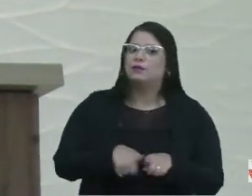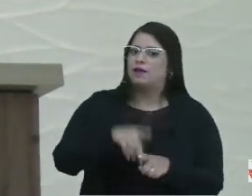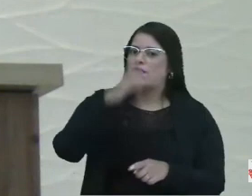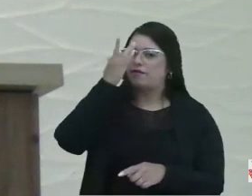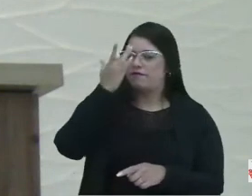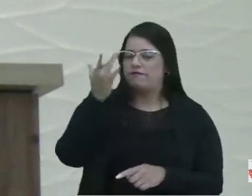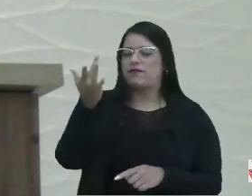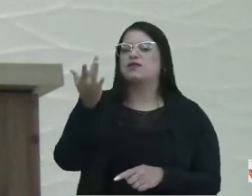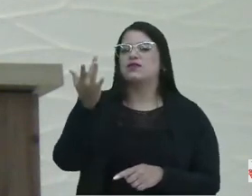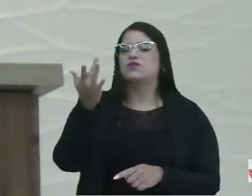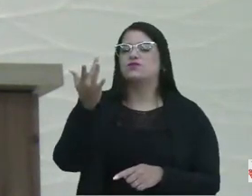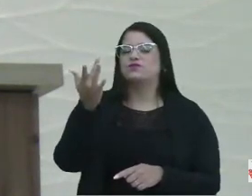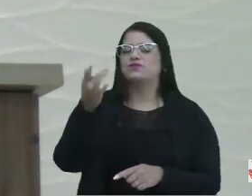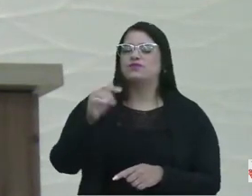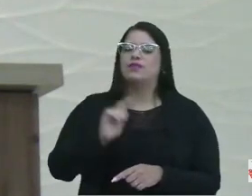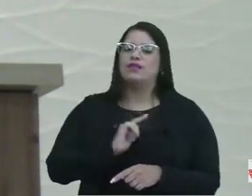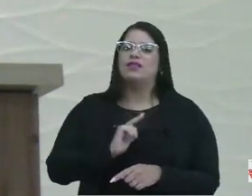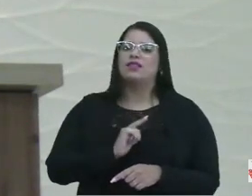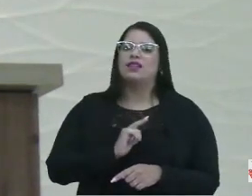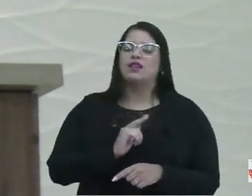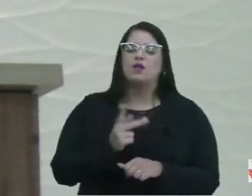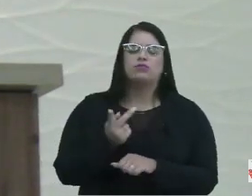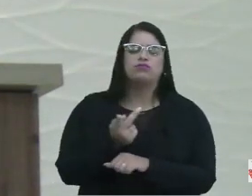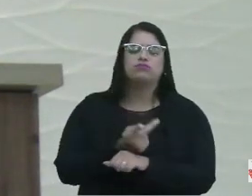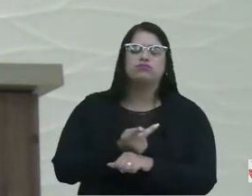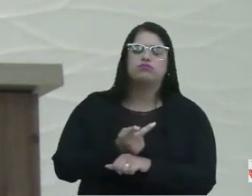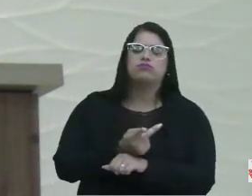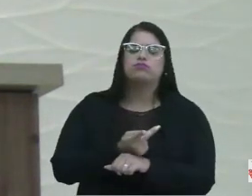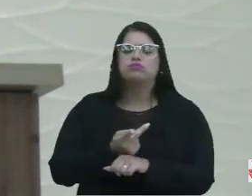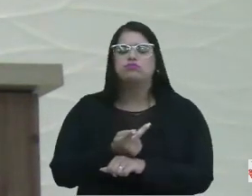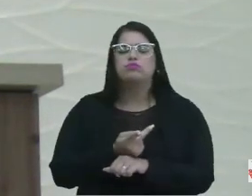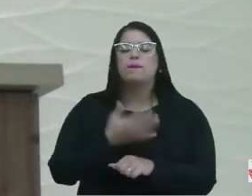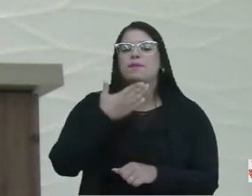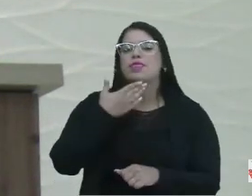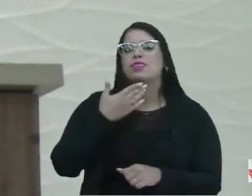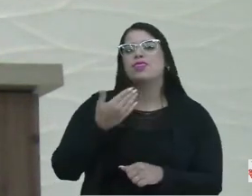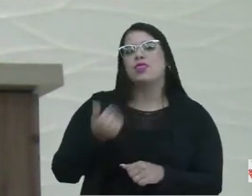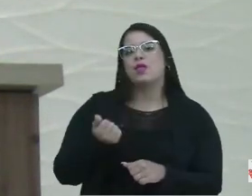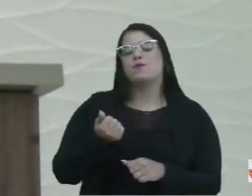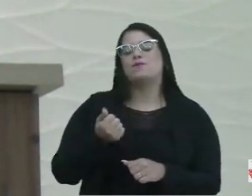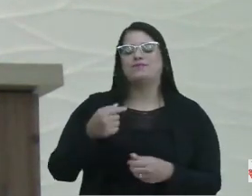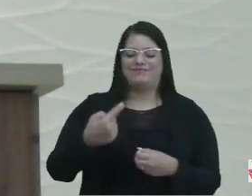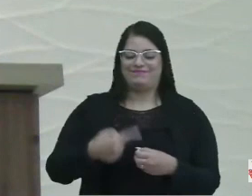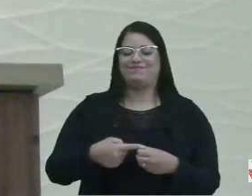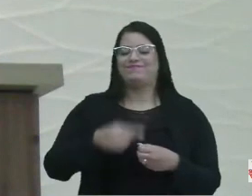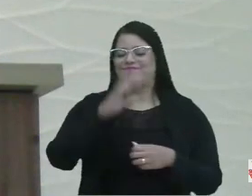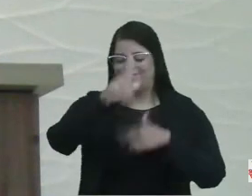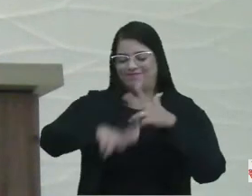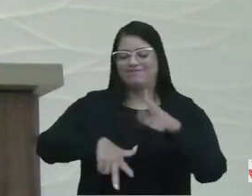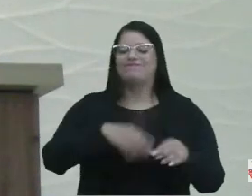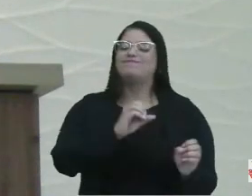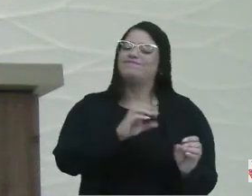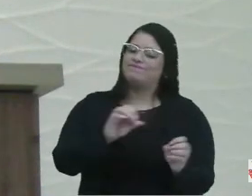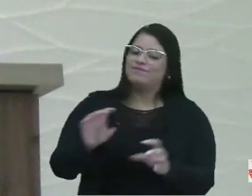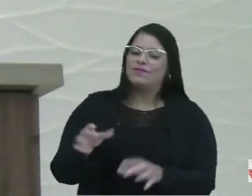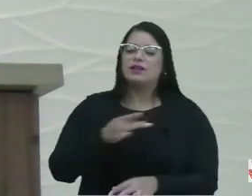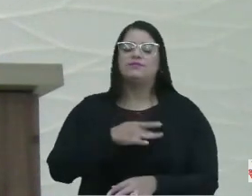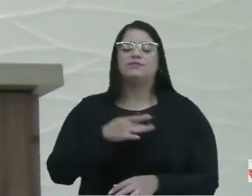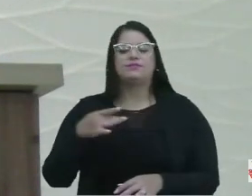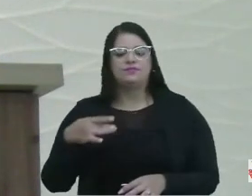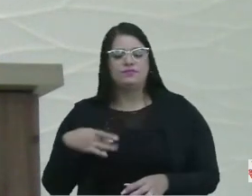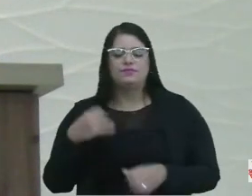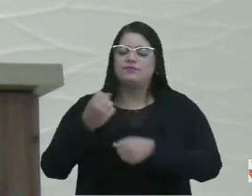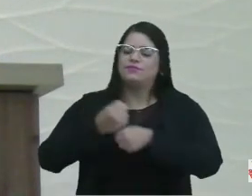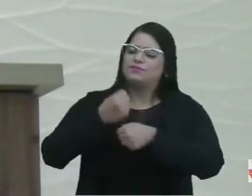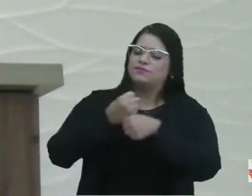também que se tem para buscar as melhorias para o nosso município na educação, na saúde, na infraestrutura,